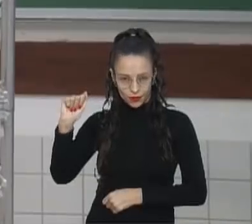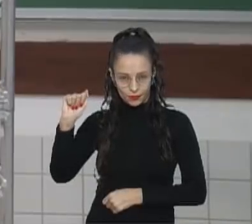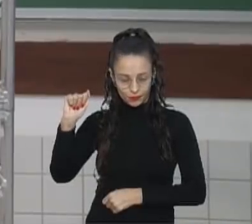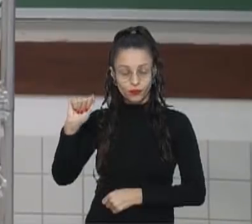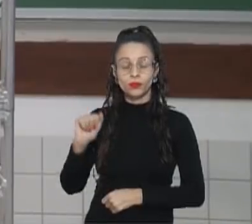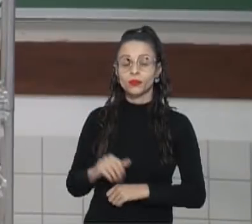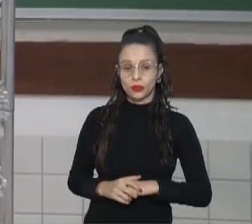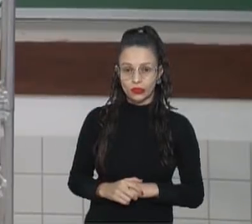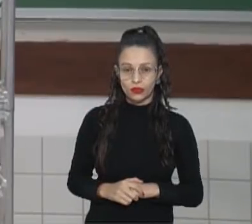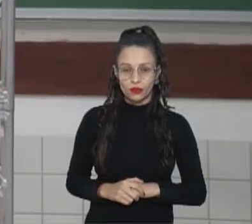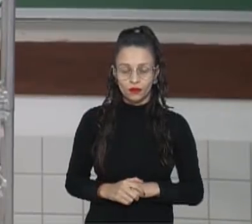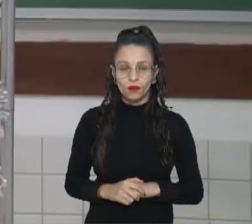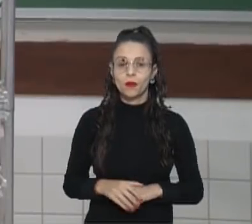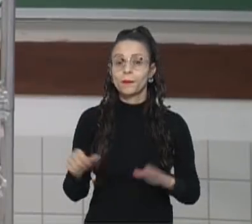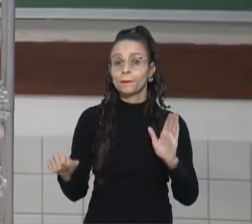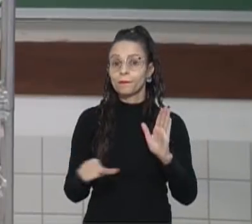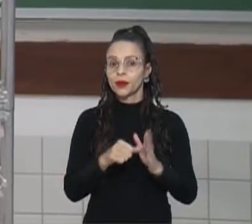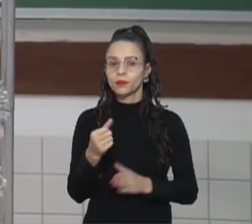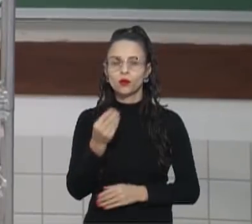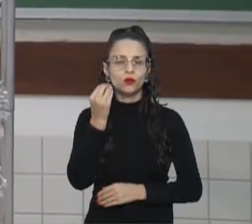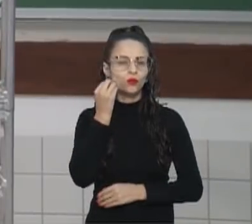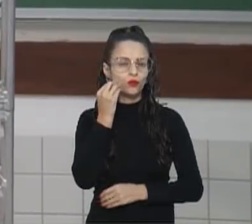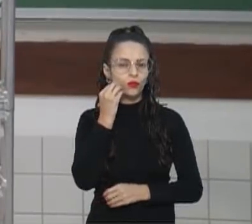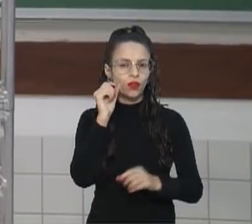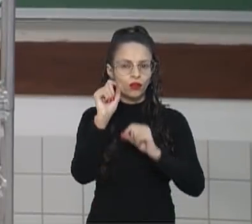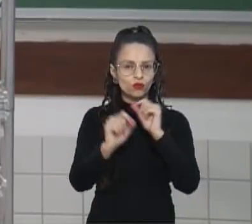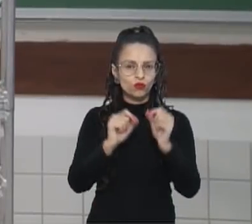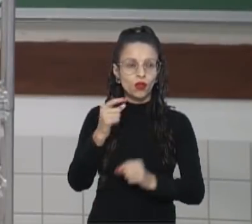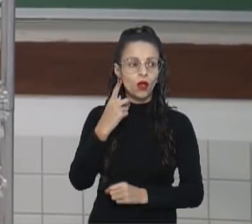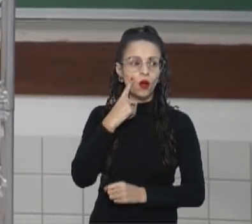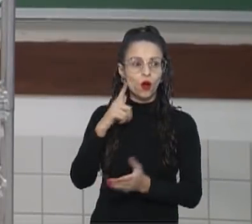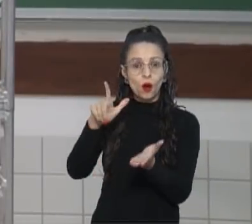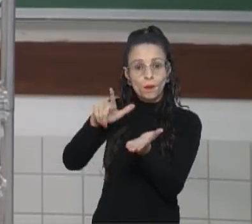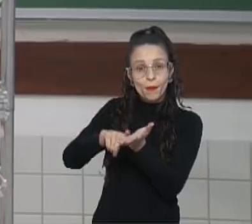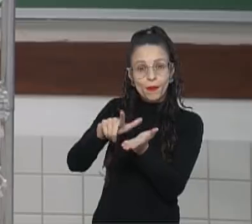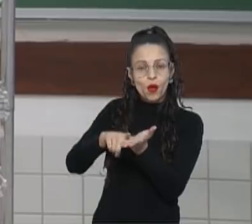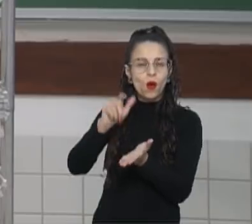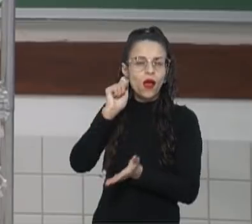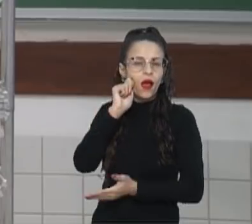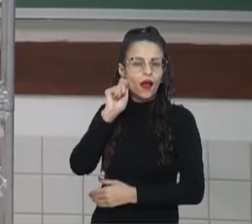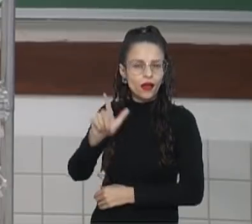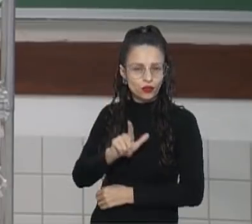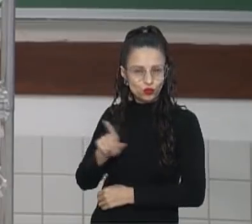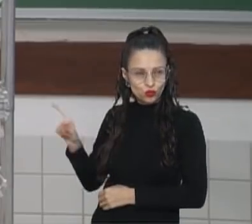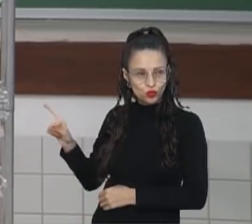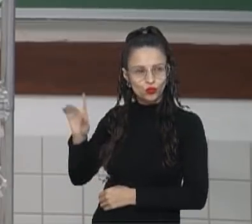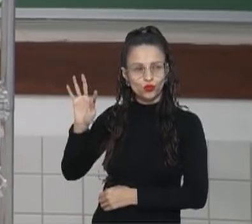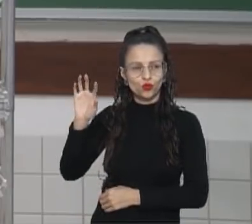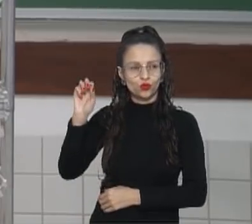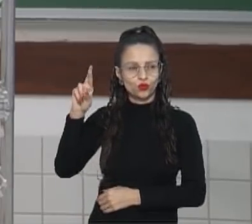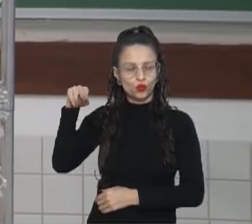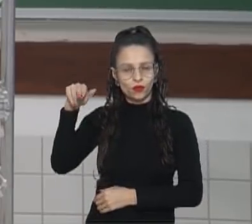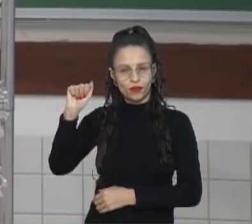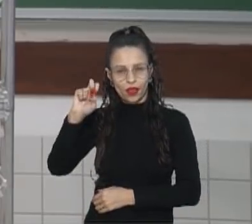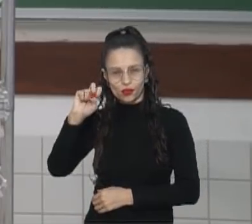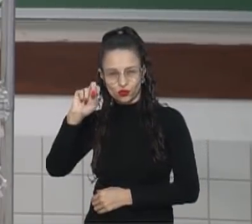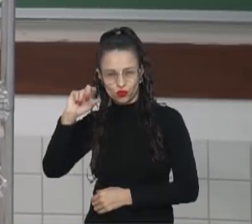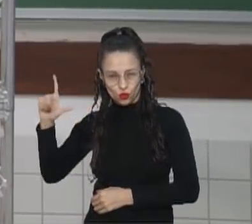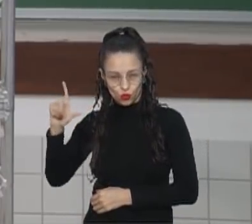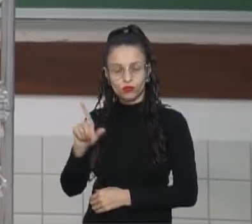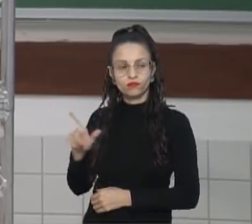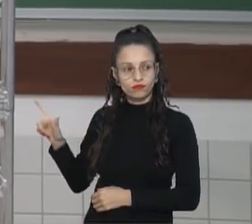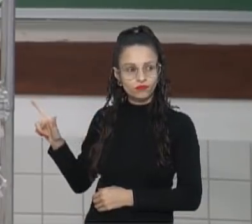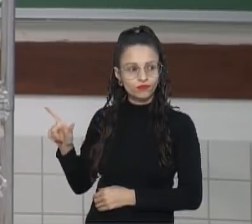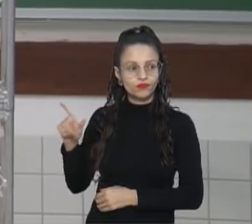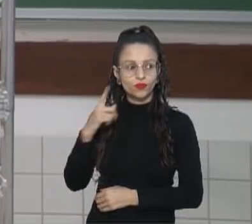sódio. Primeiro teste, vamos usar papel de tornassol azul. Vamos ver o que acontece. Então, eu destaco uma